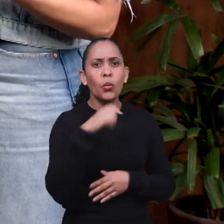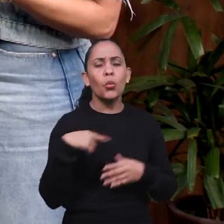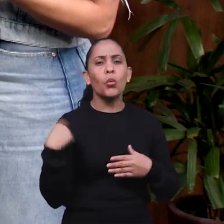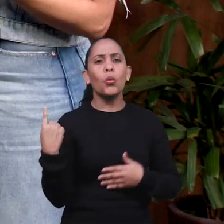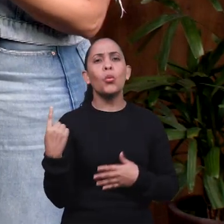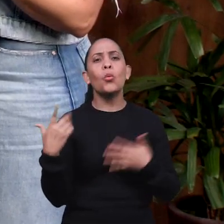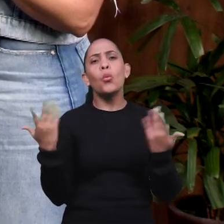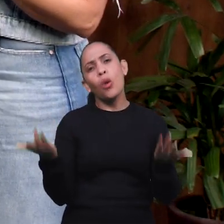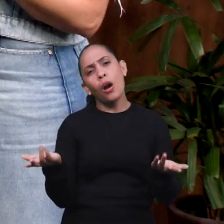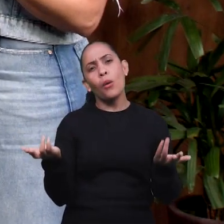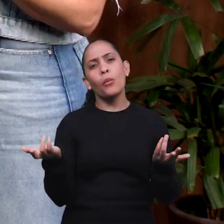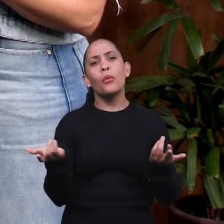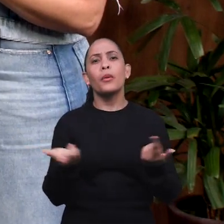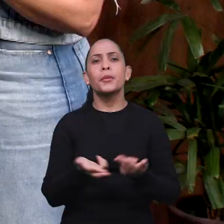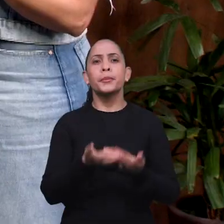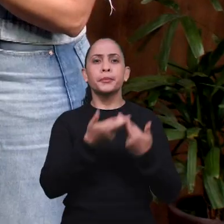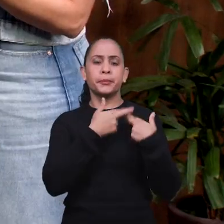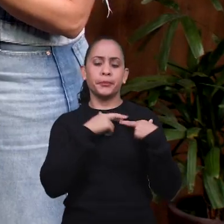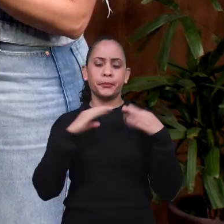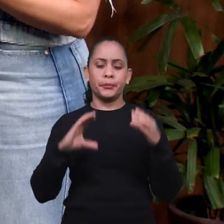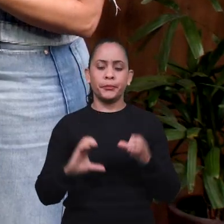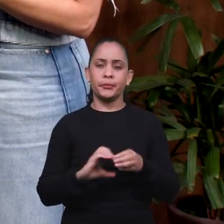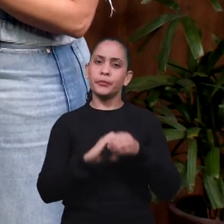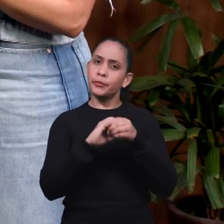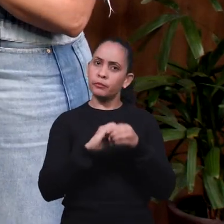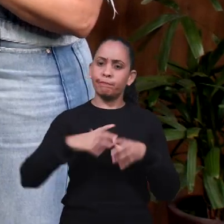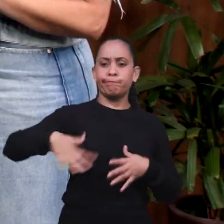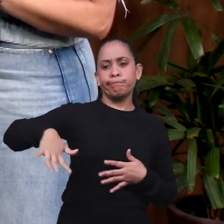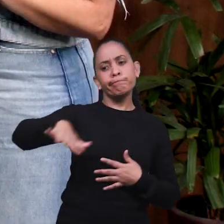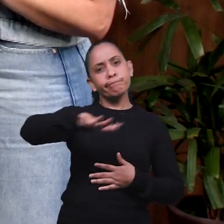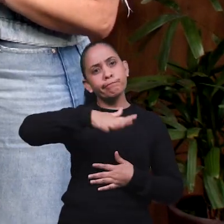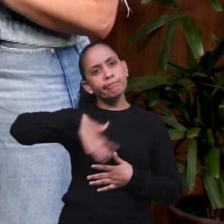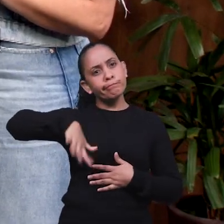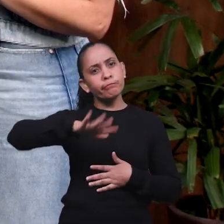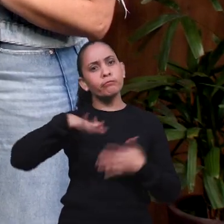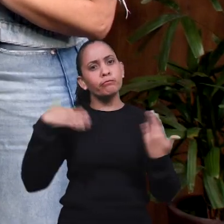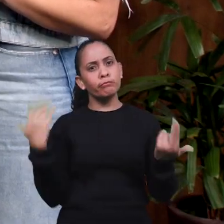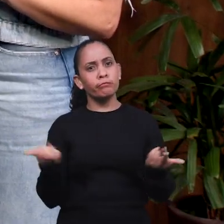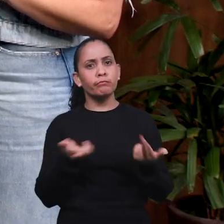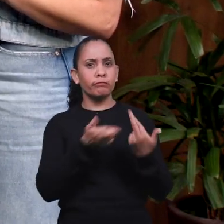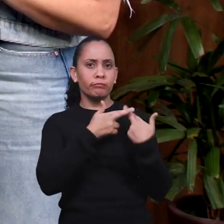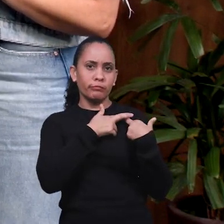Qual o papel e a forma de atuação das cooperativas de um modo geral?